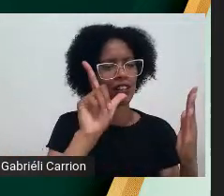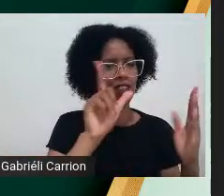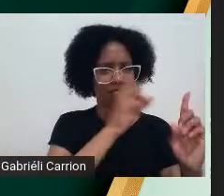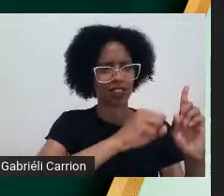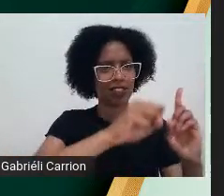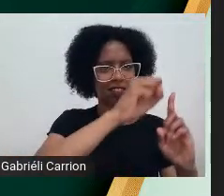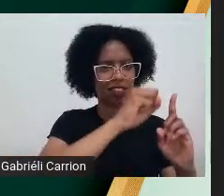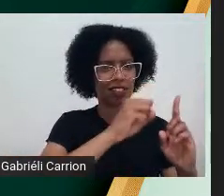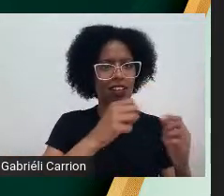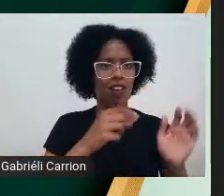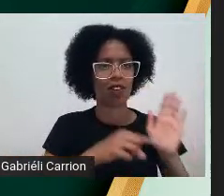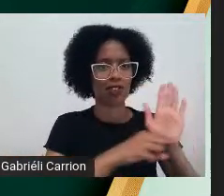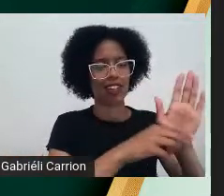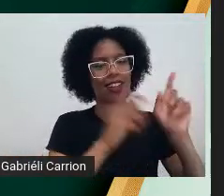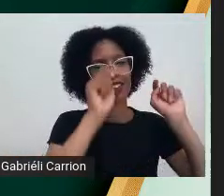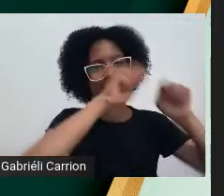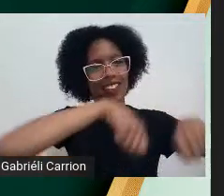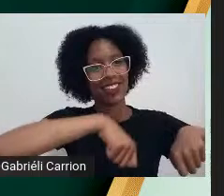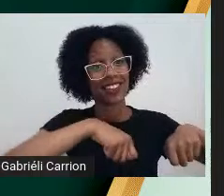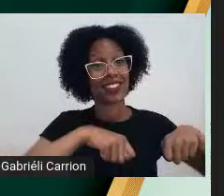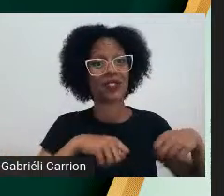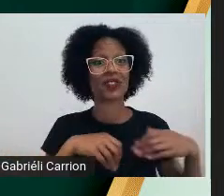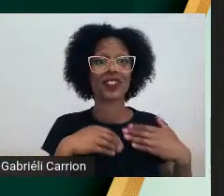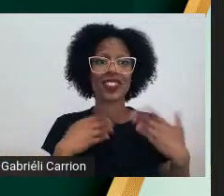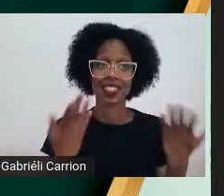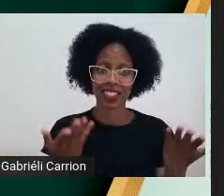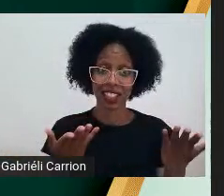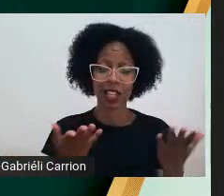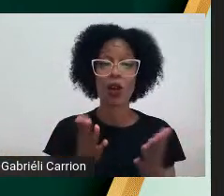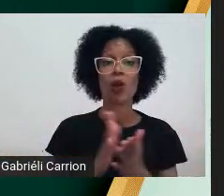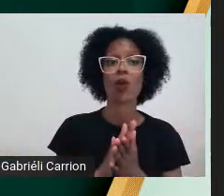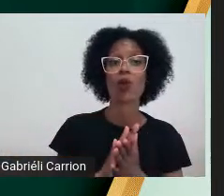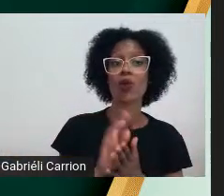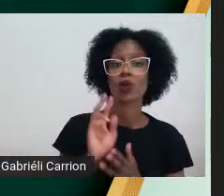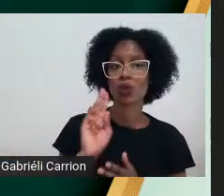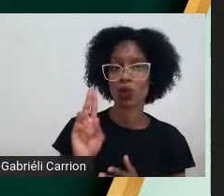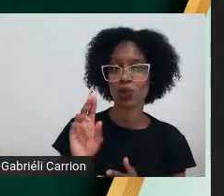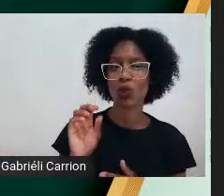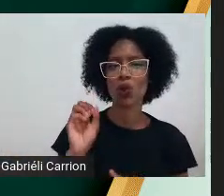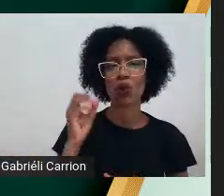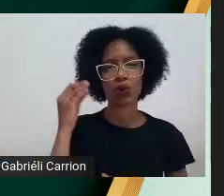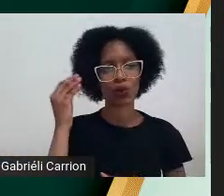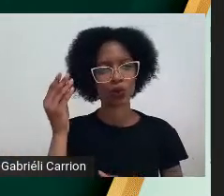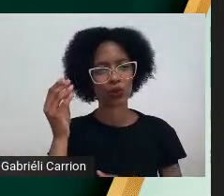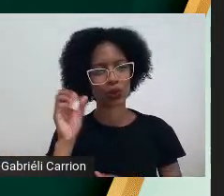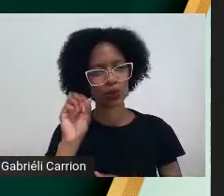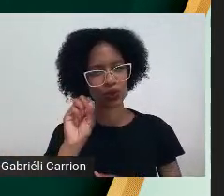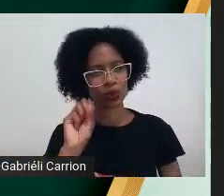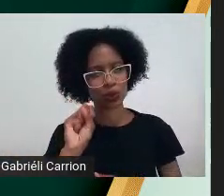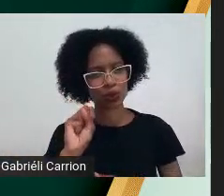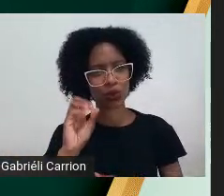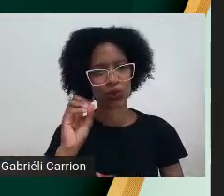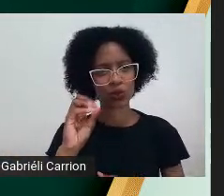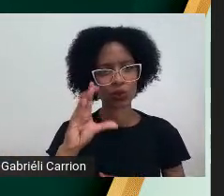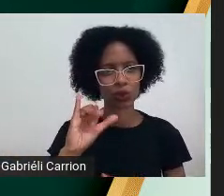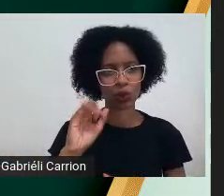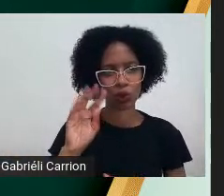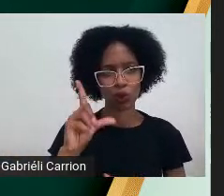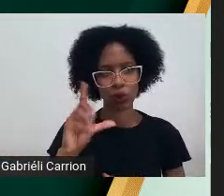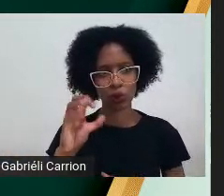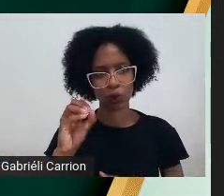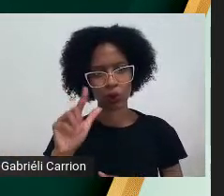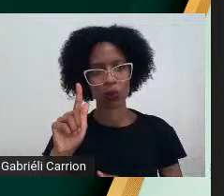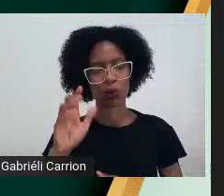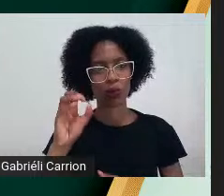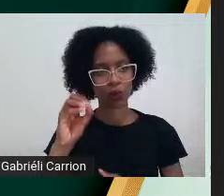sociedade. Afinal, como diria o renomado sociólogo Florestan Fernandes, contra as